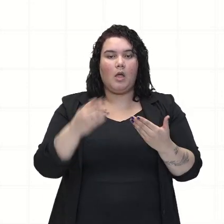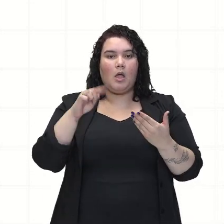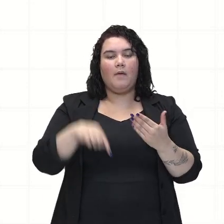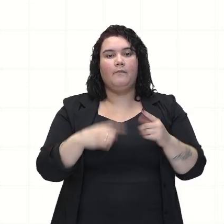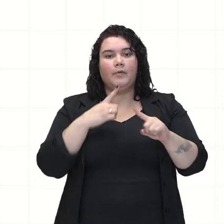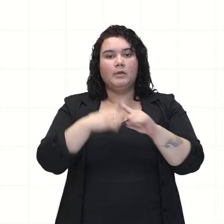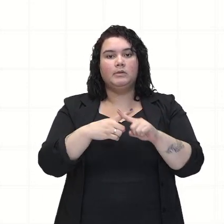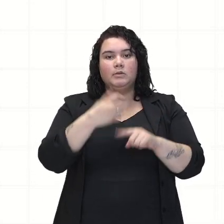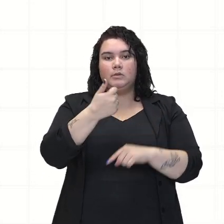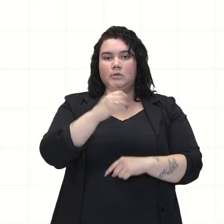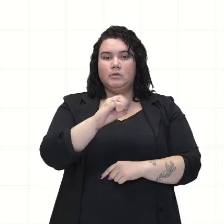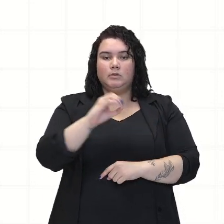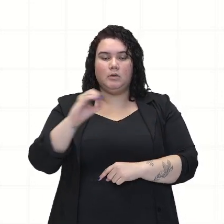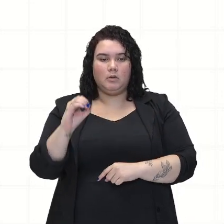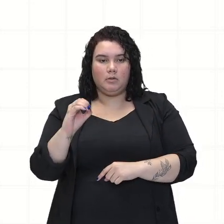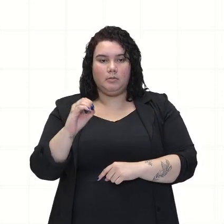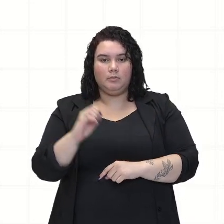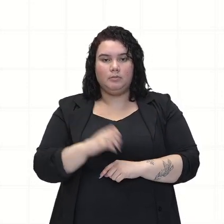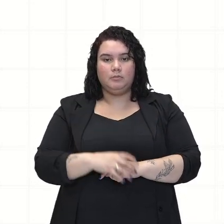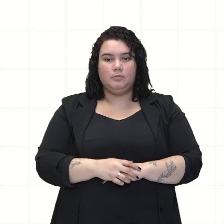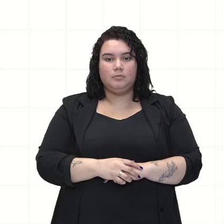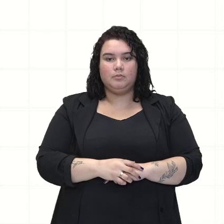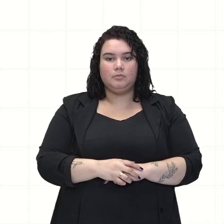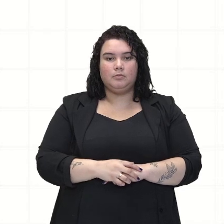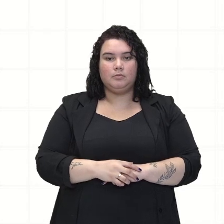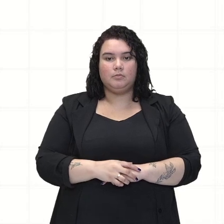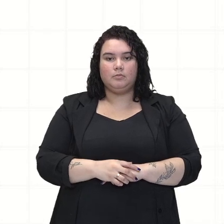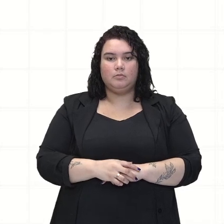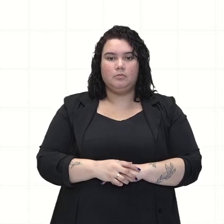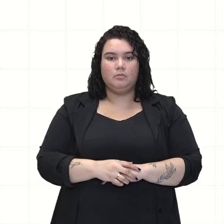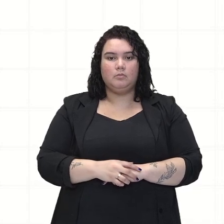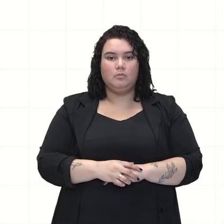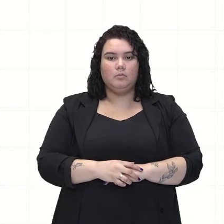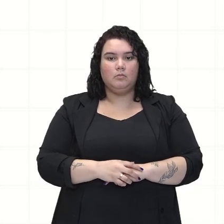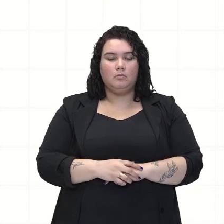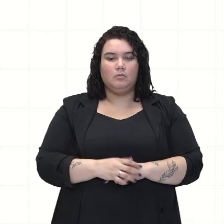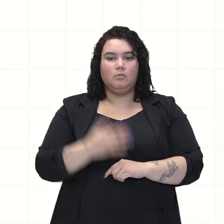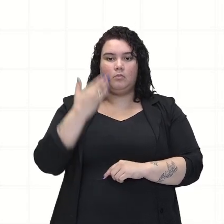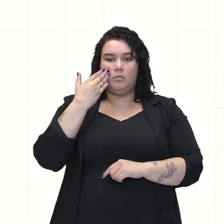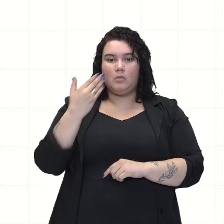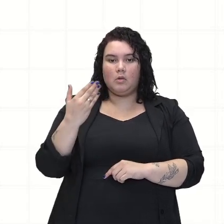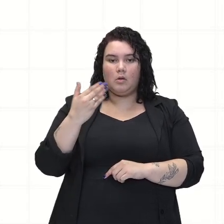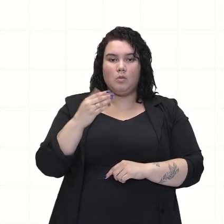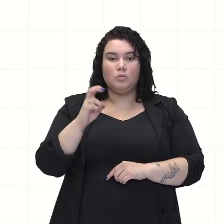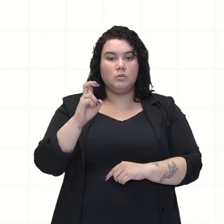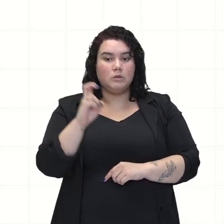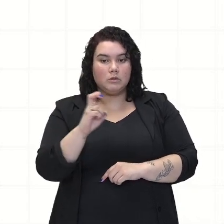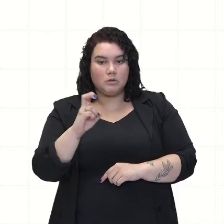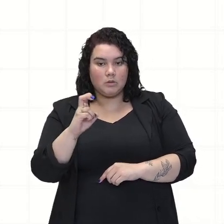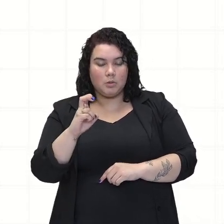100. Então, vamos colocar aqui, ó, o nosso 5